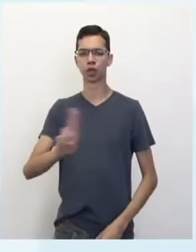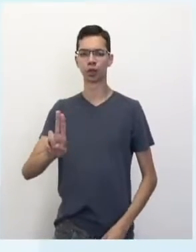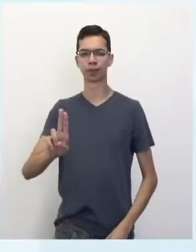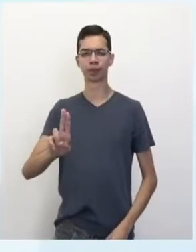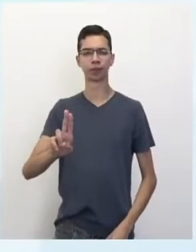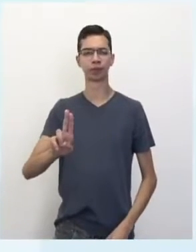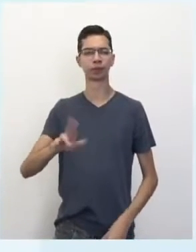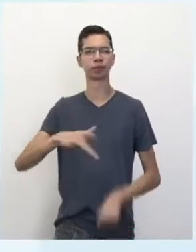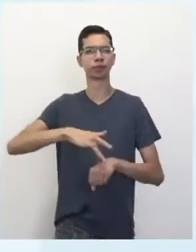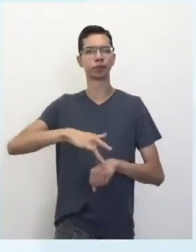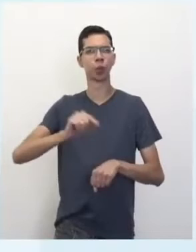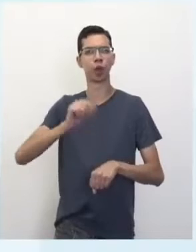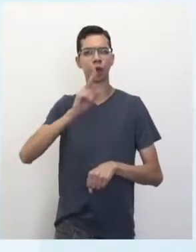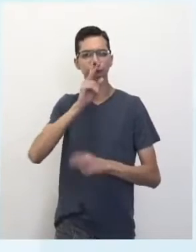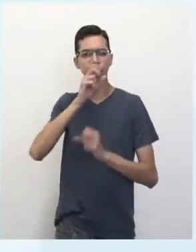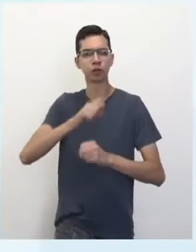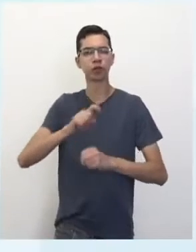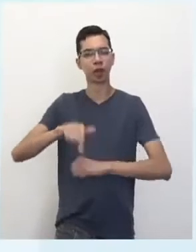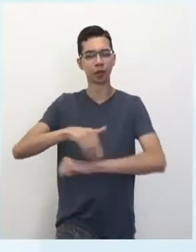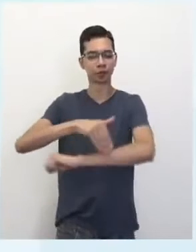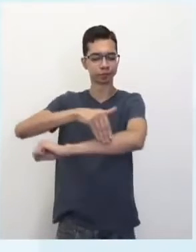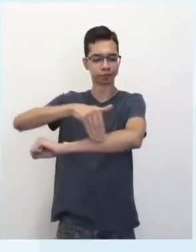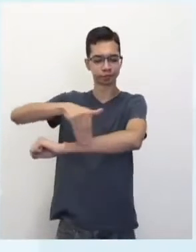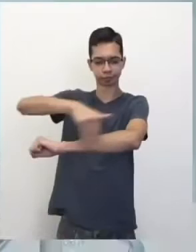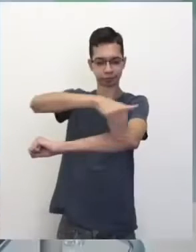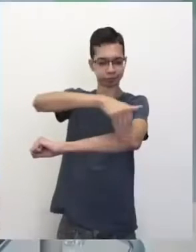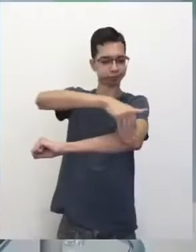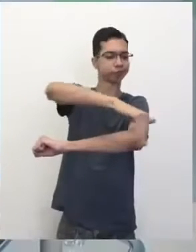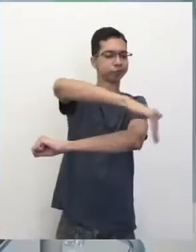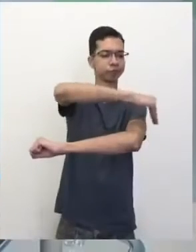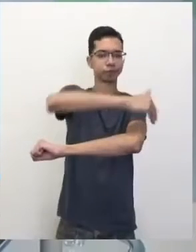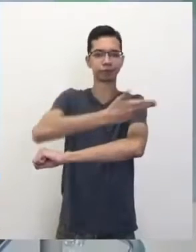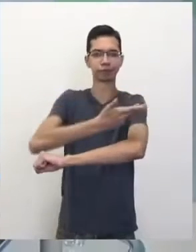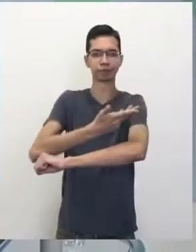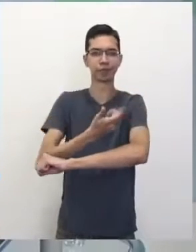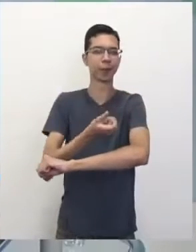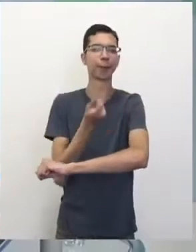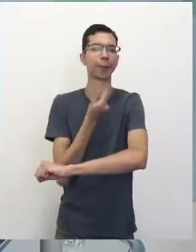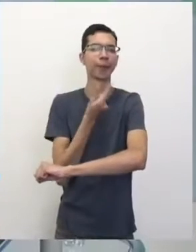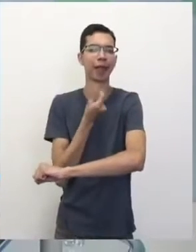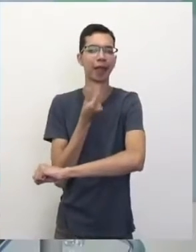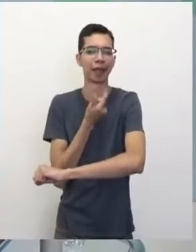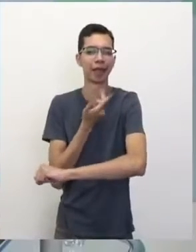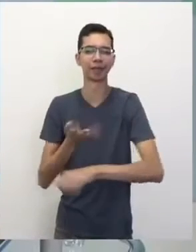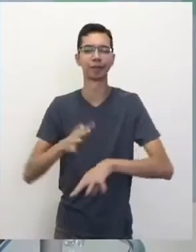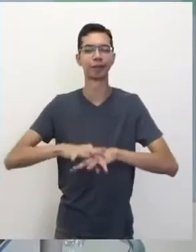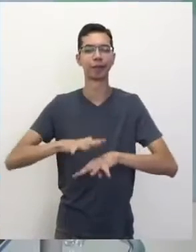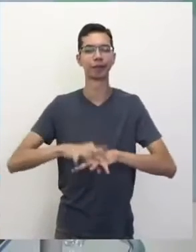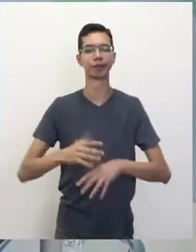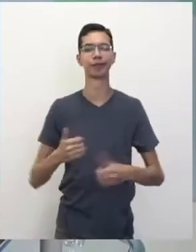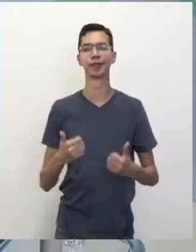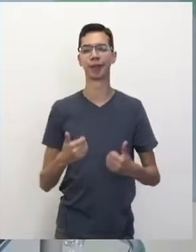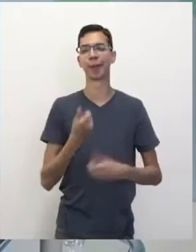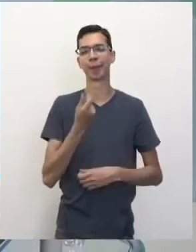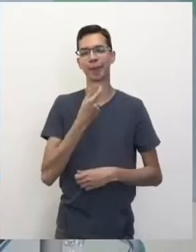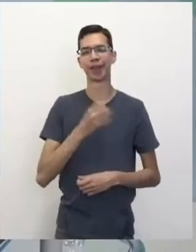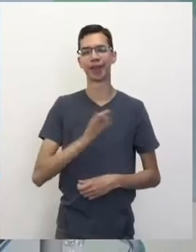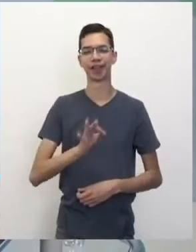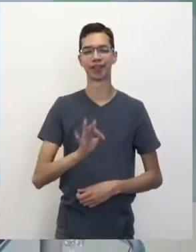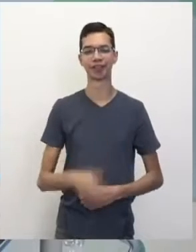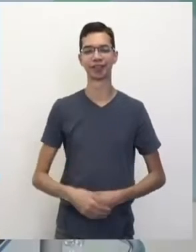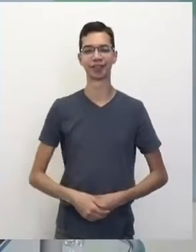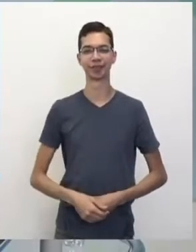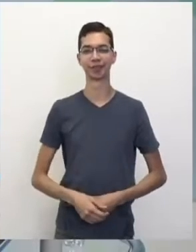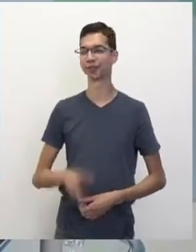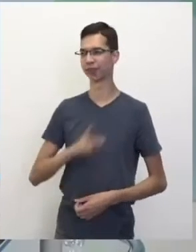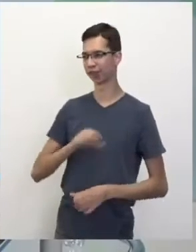foi ótima. Nossa, né? Começamos logo cedo. Aula de matemática, né? Com piadas... Com as piadas boas, né? De matemática, muito, sempre bom.